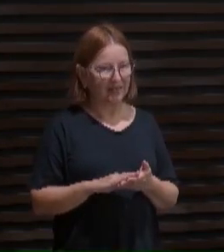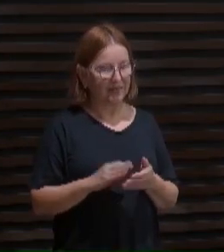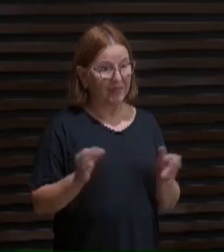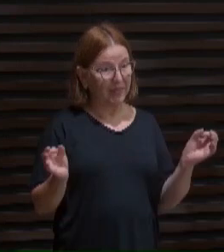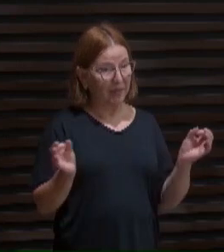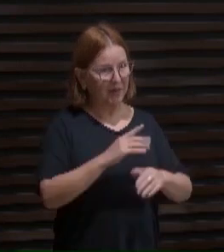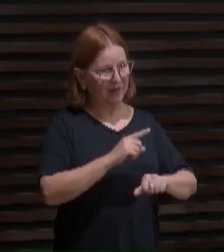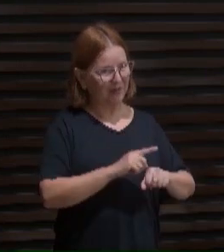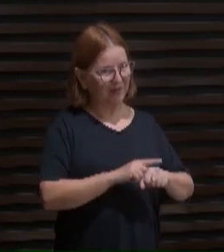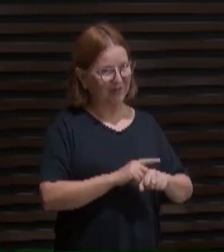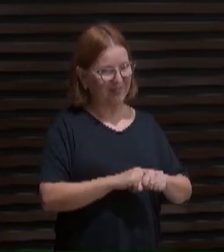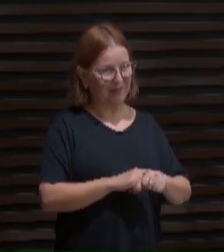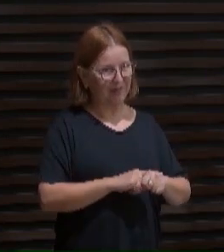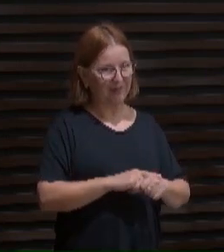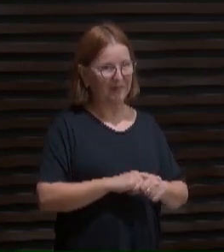e 5.